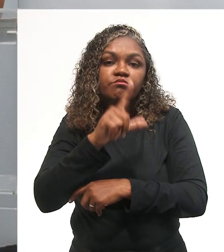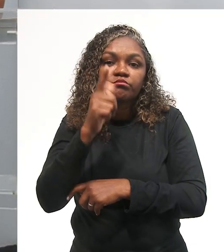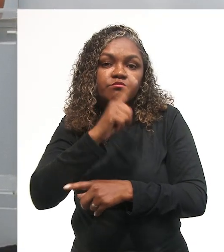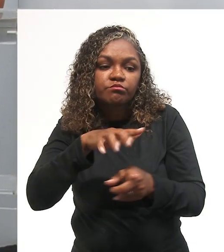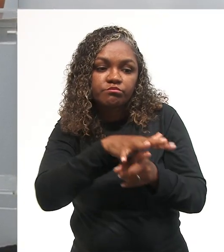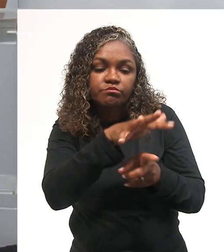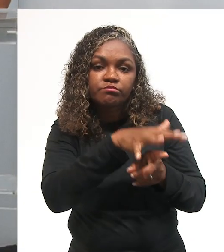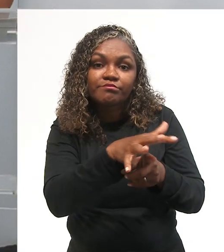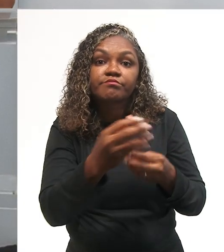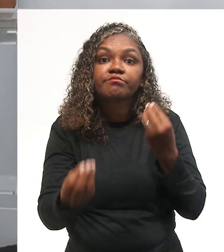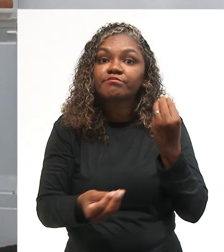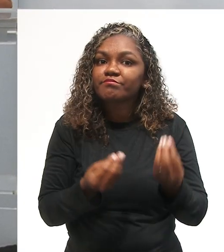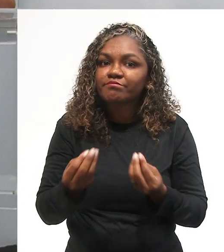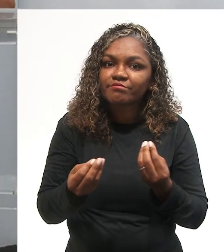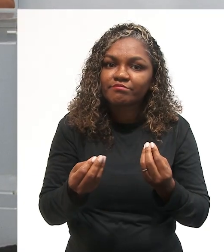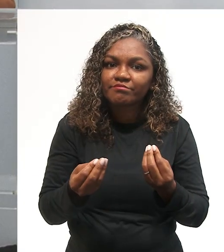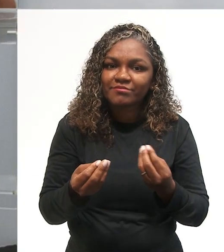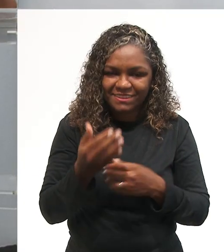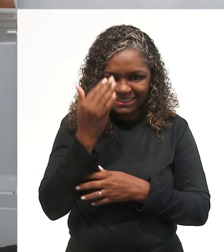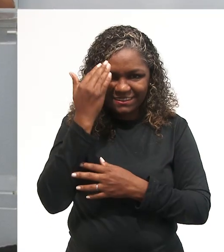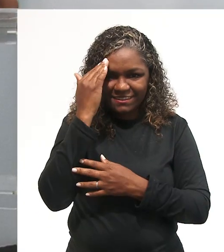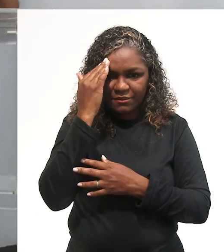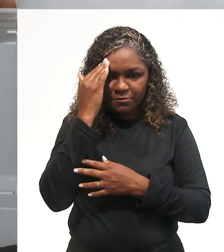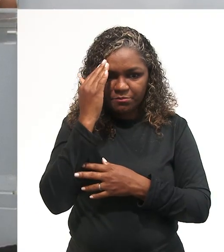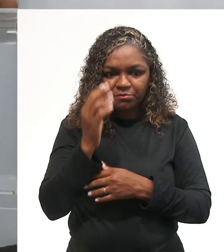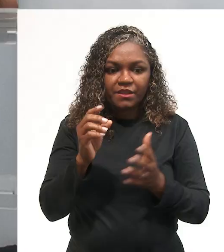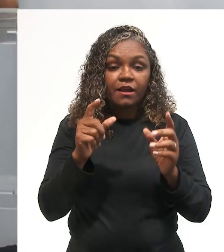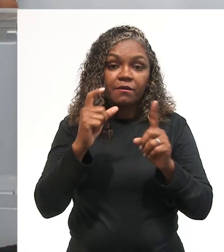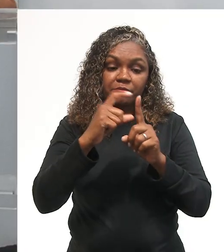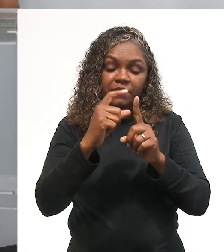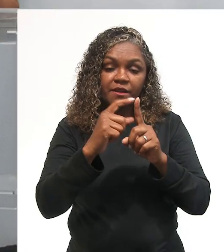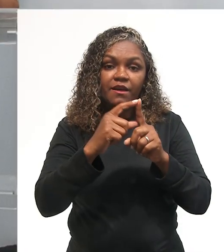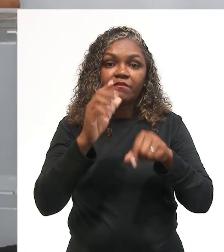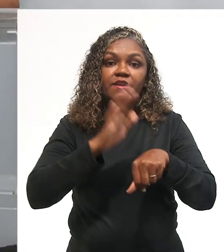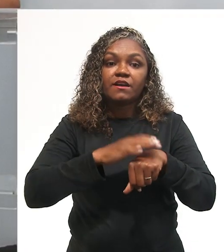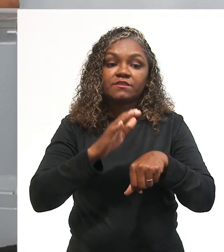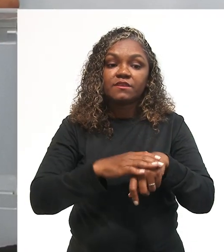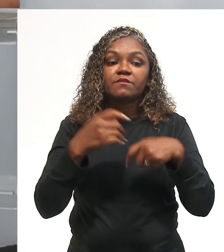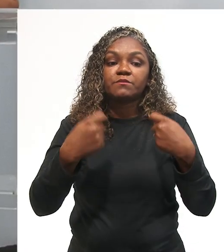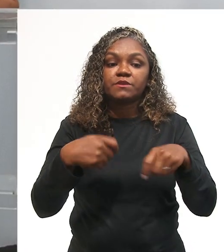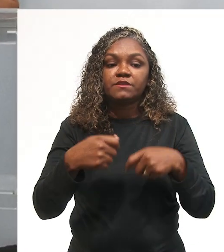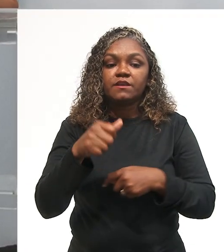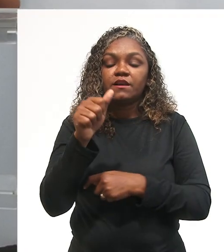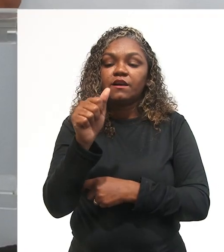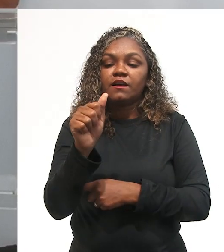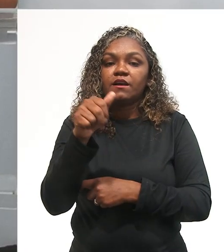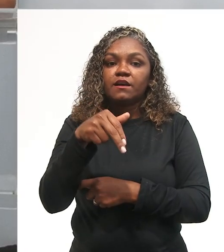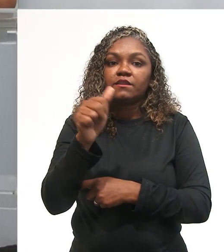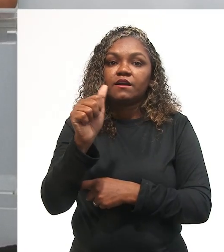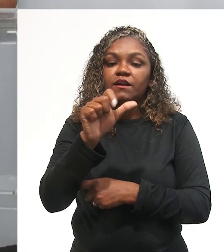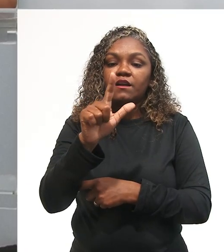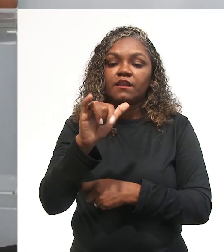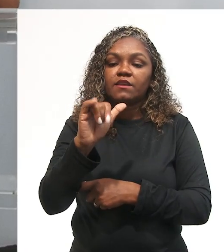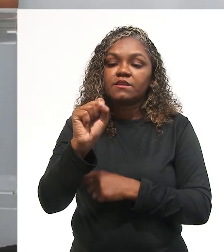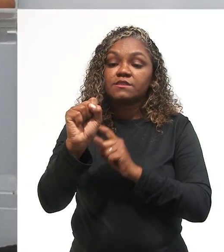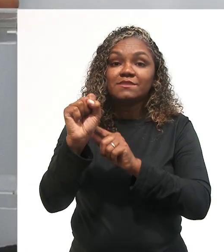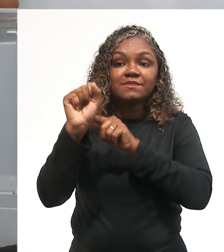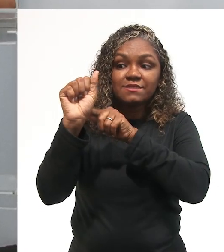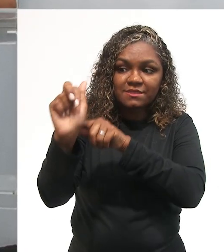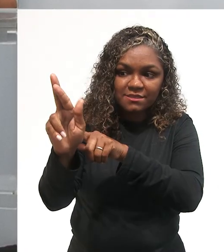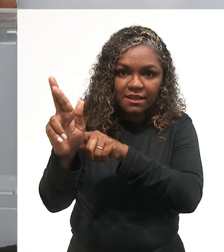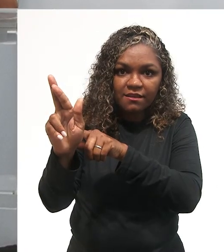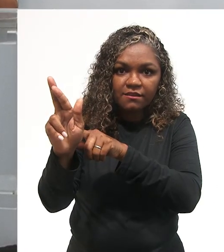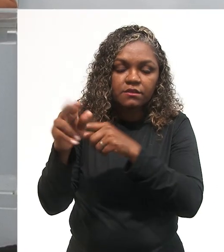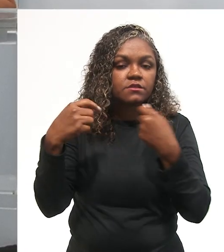de pesquisa em uma ação com um verbo no infinitivo, né? Como analisar, tá? Automaticamente, os